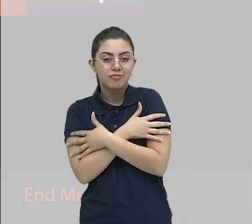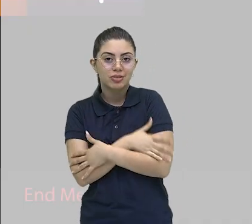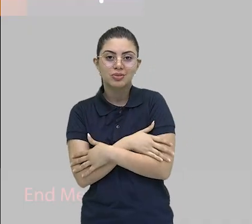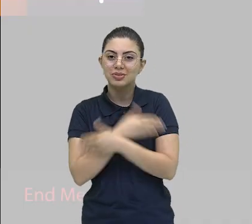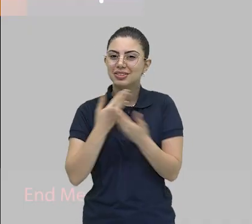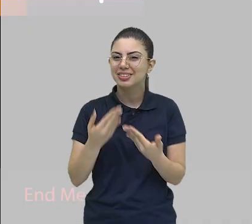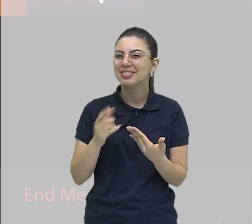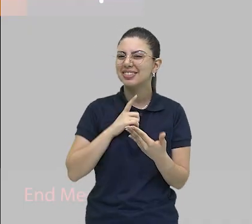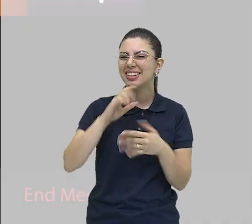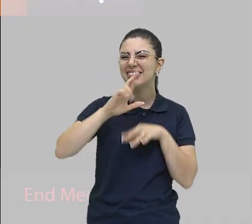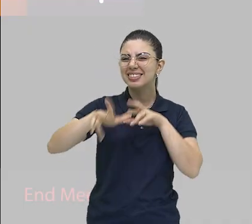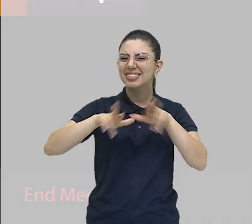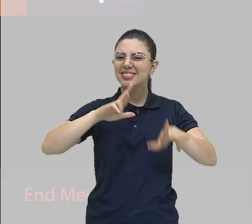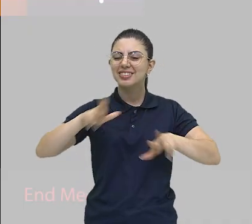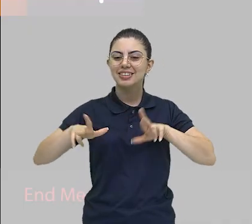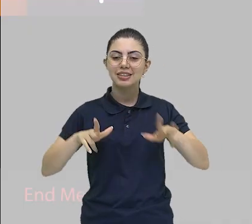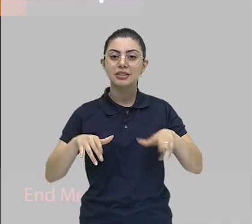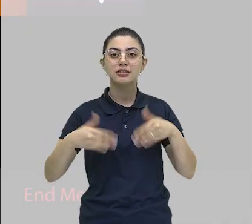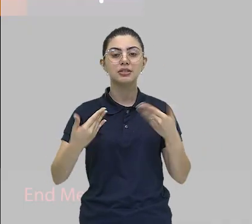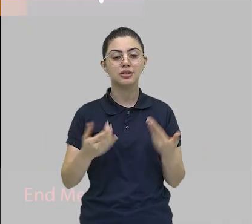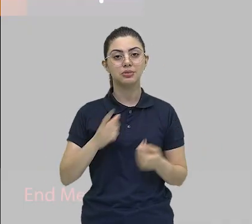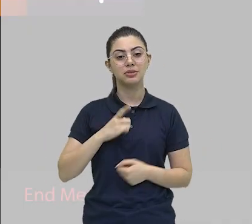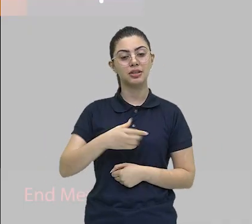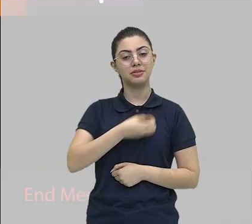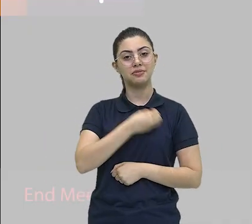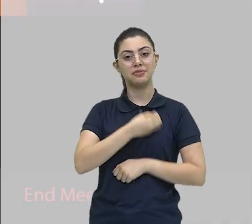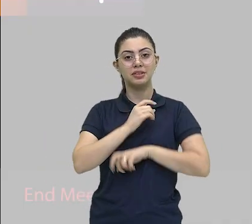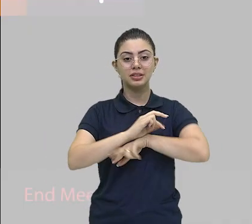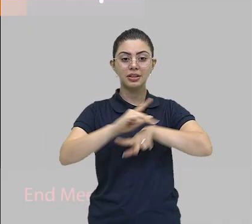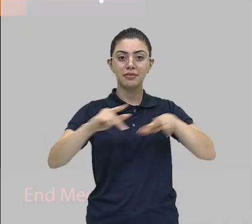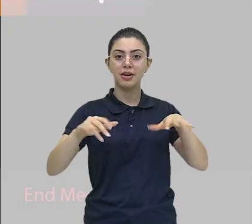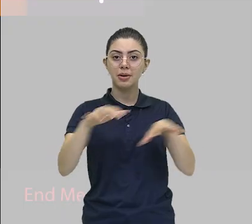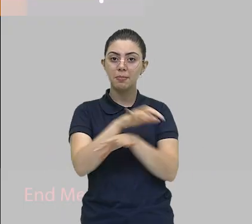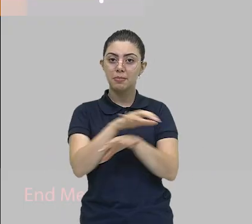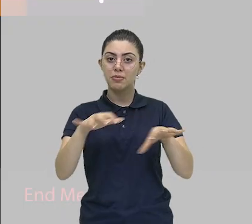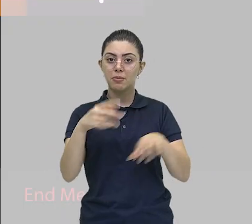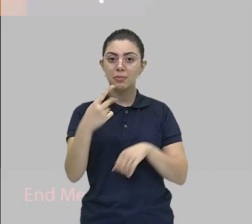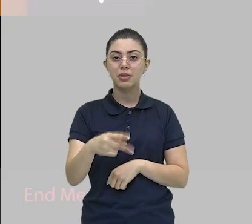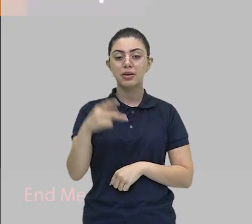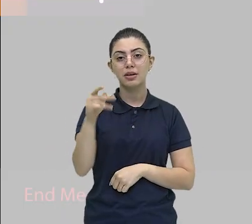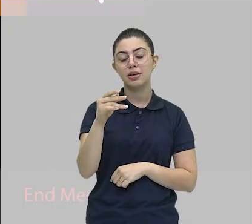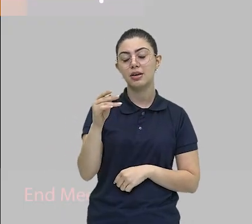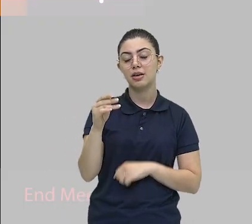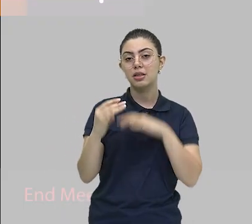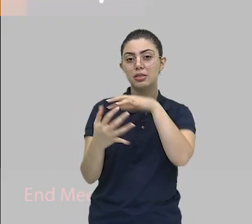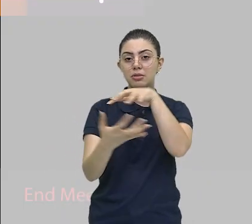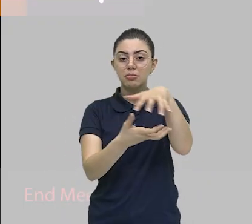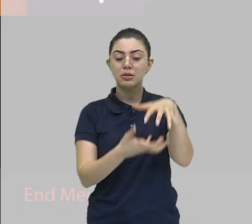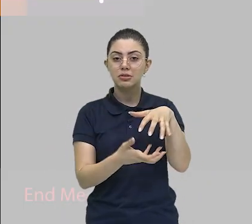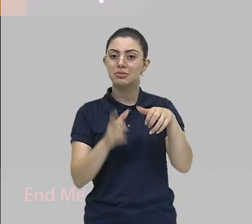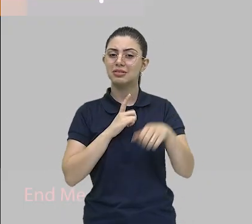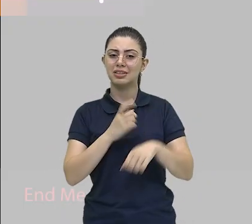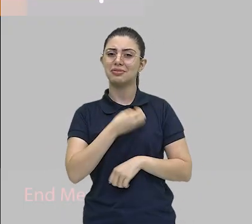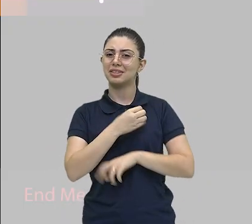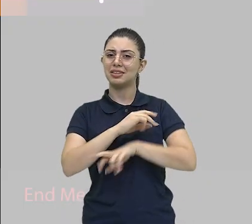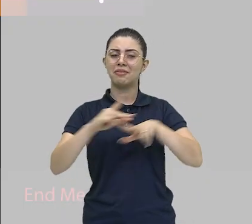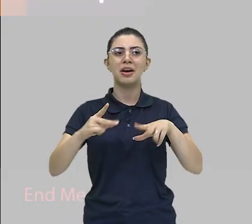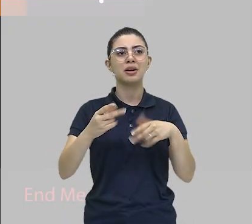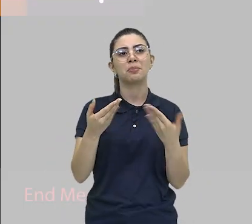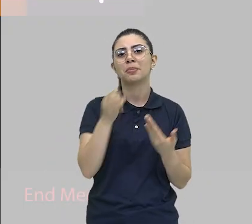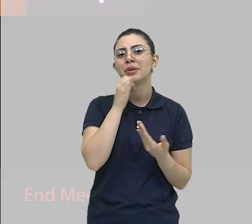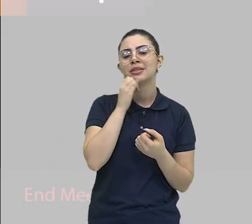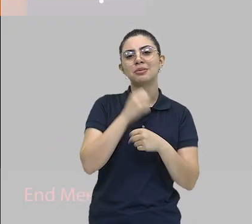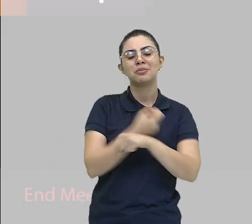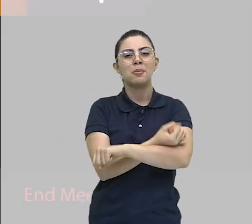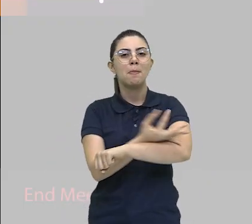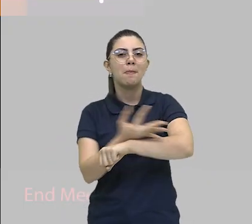habitats que estão inseridos ali em vários biomas da Terra, eles possuem seres vivos, sejam plantas,